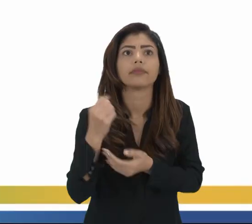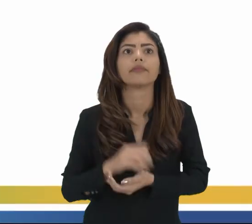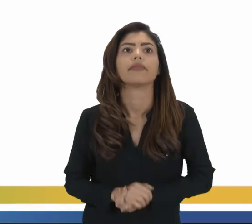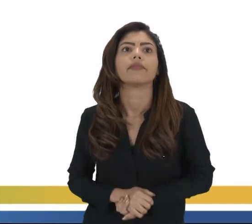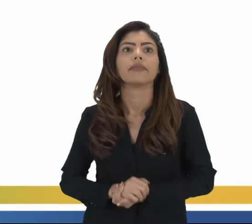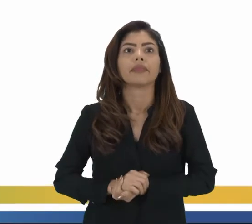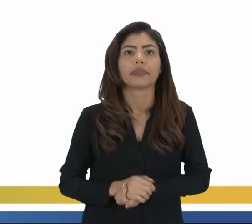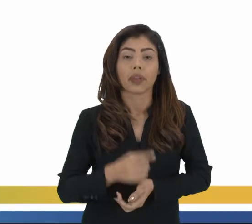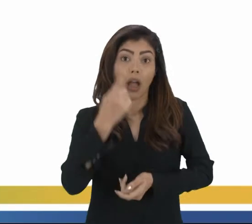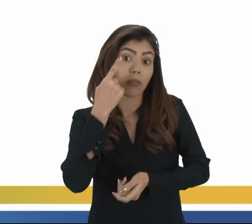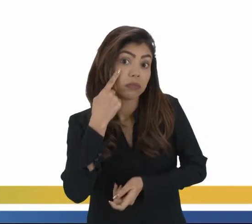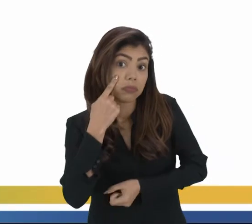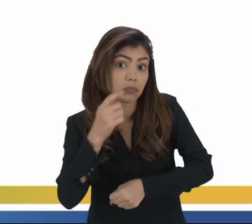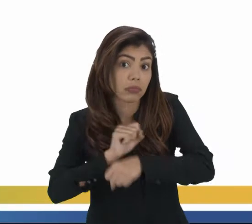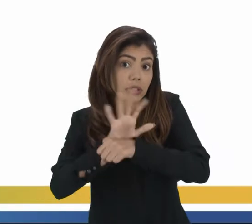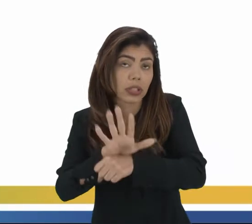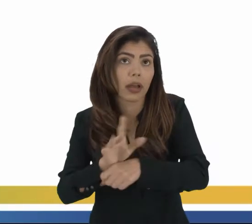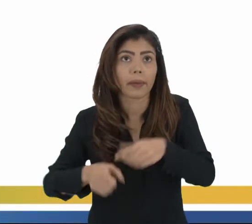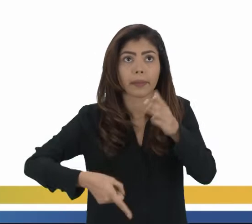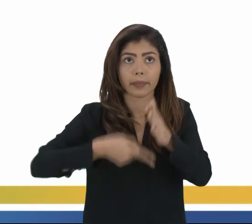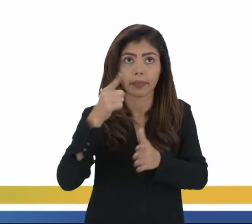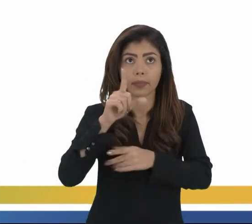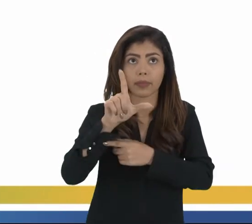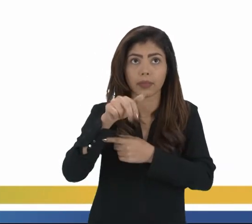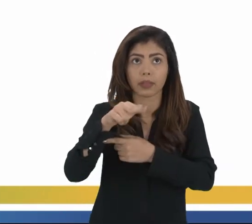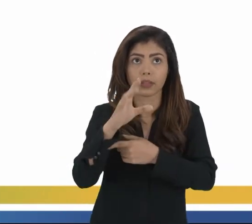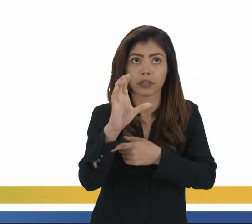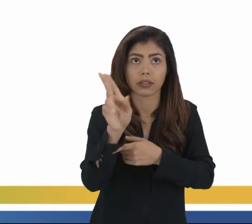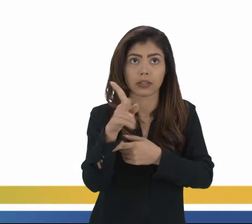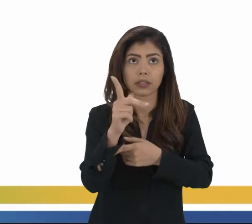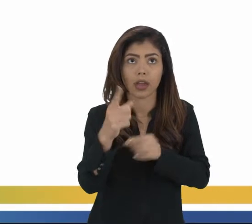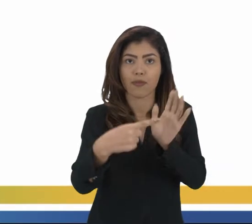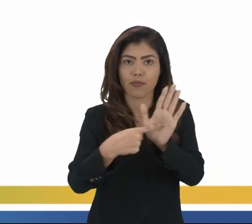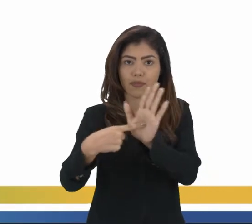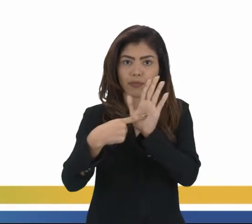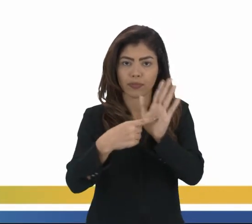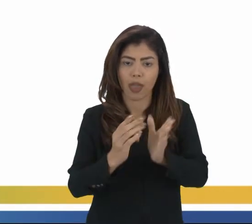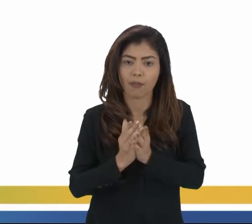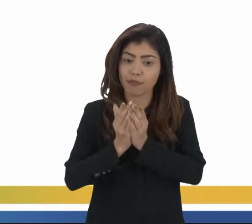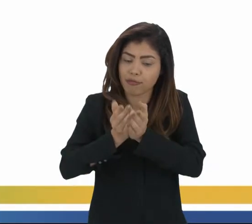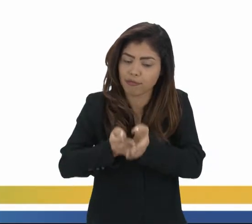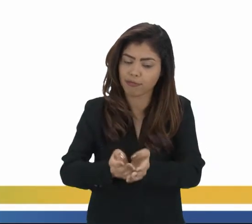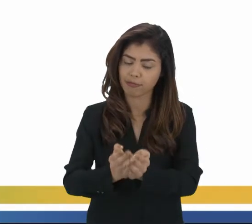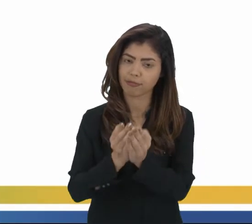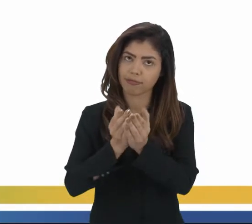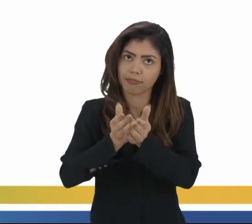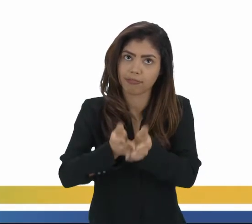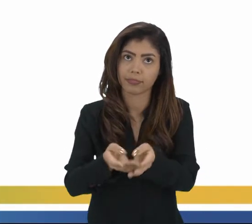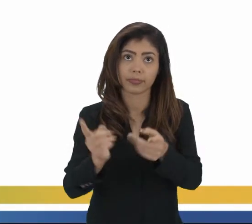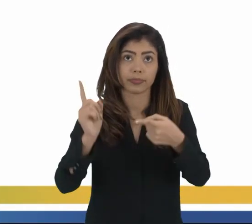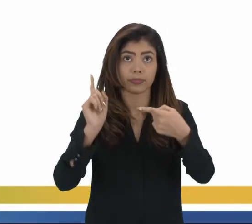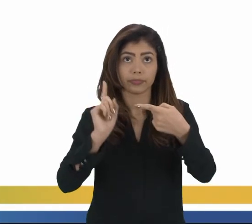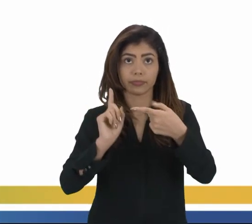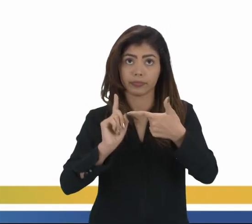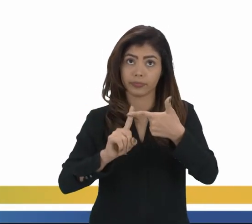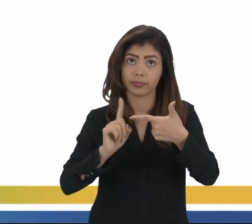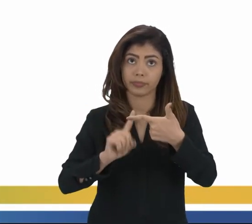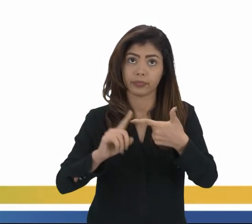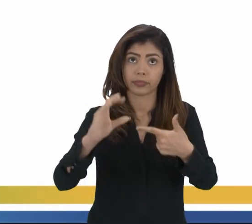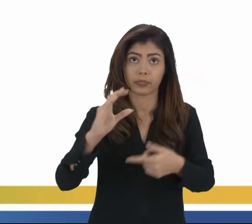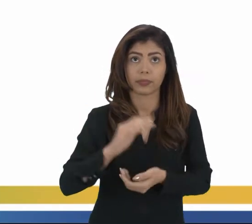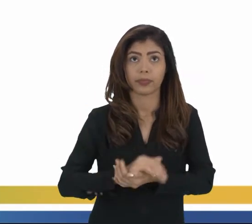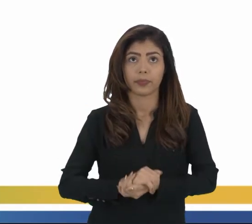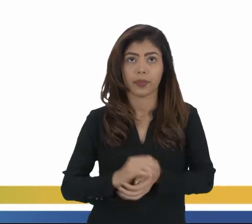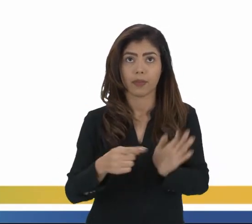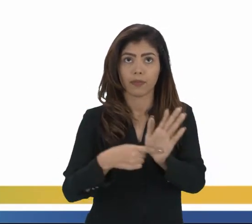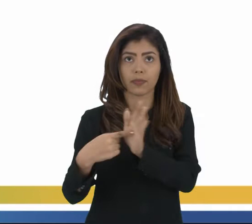aí no slide. Primeira palavra, lancha, para representar um barco. Segunda palavra, choclo,